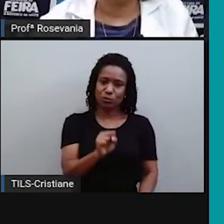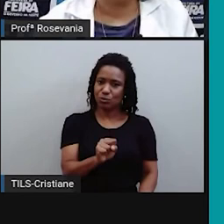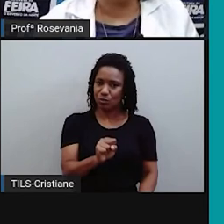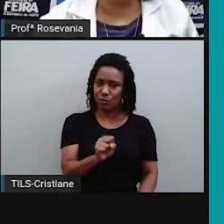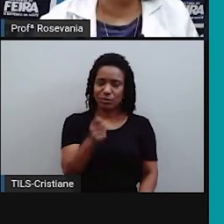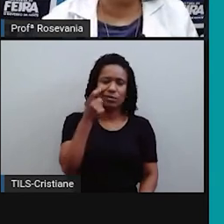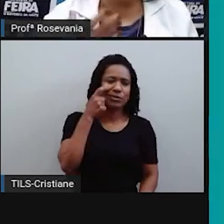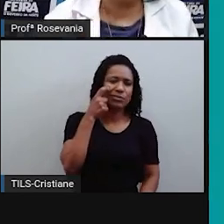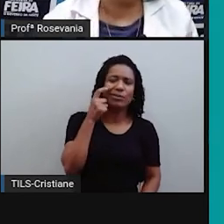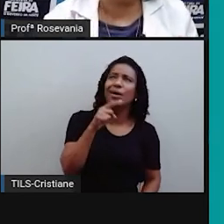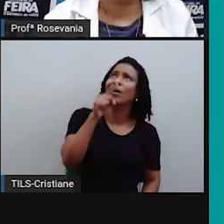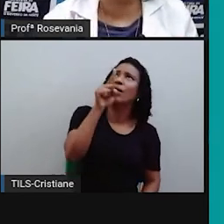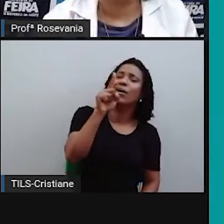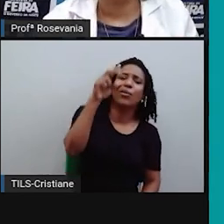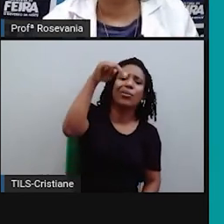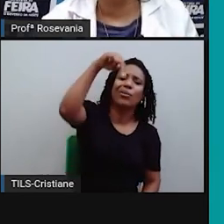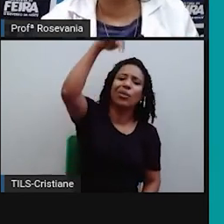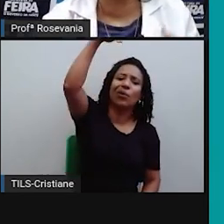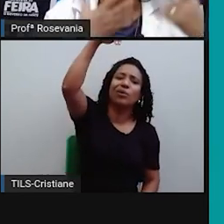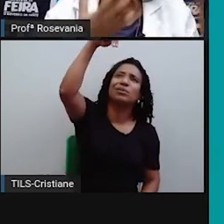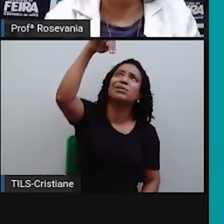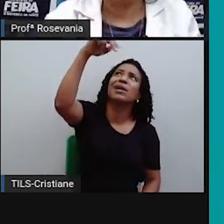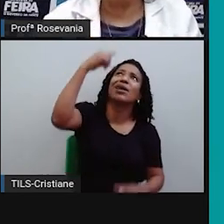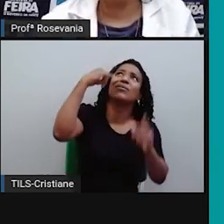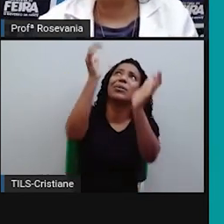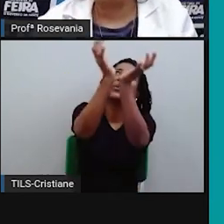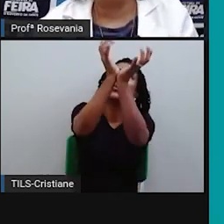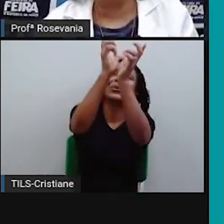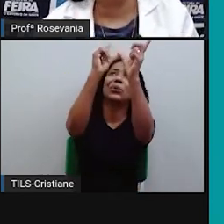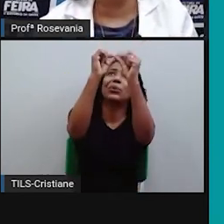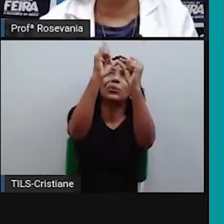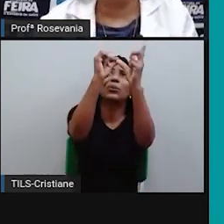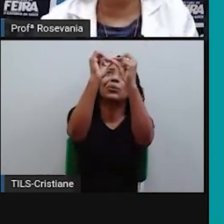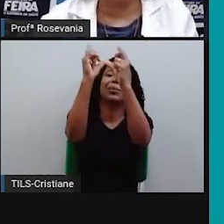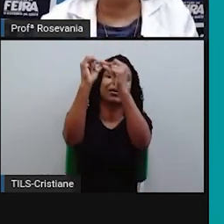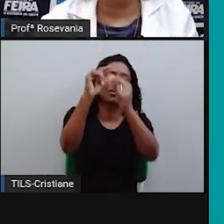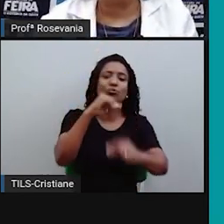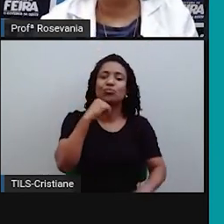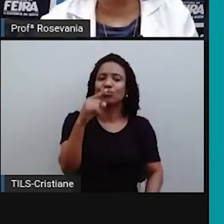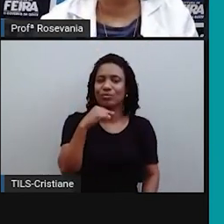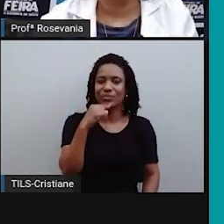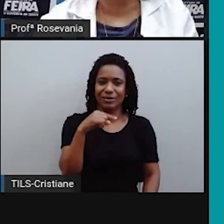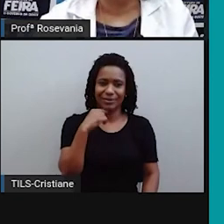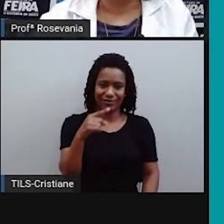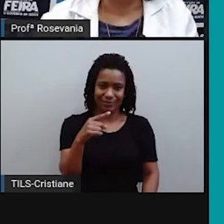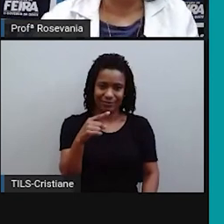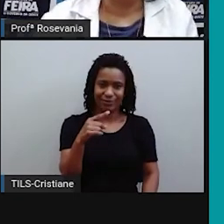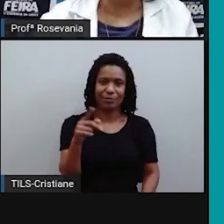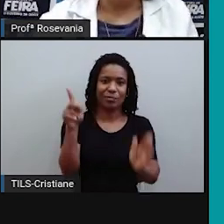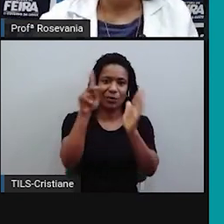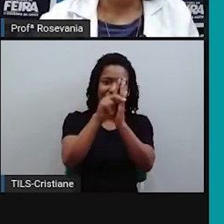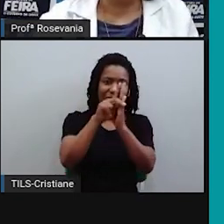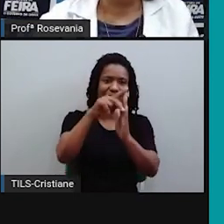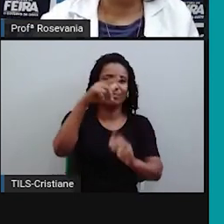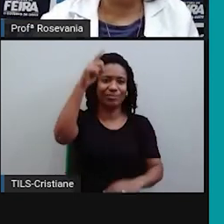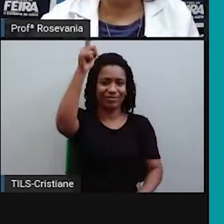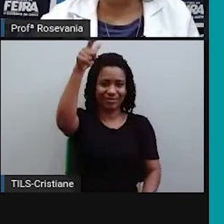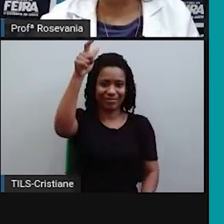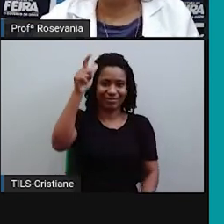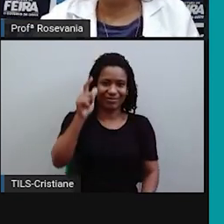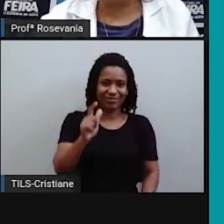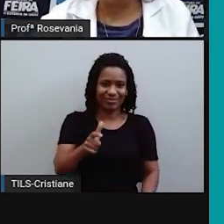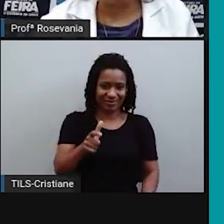achar, ficar procurando a estrela de Magalhães lá no hemisfério norte, que eu não vou encontrar, né? E